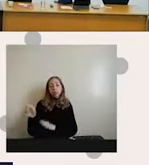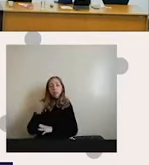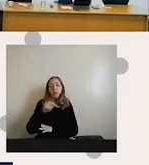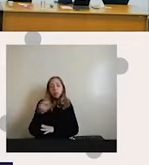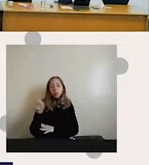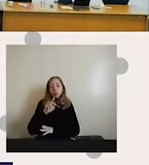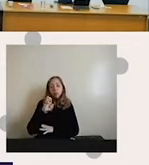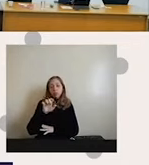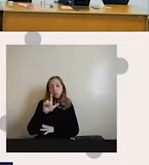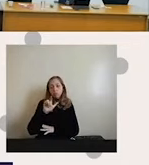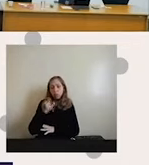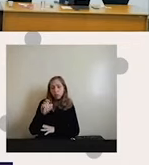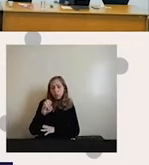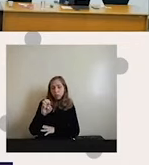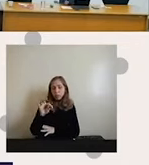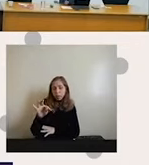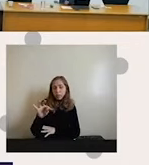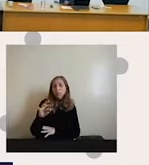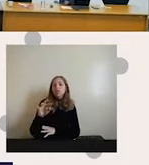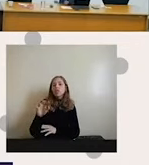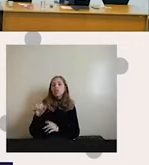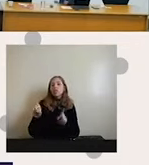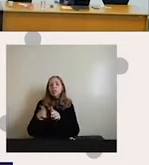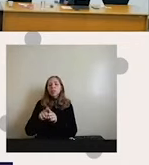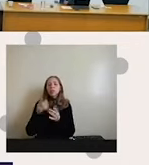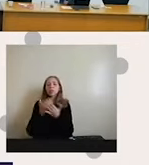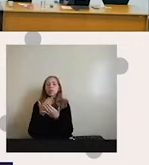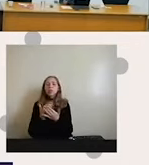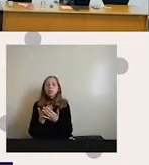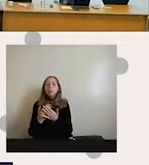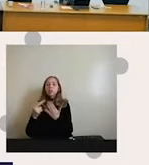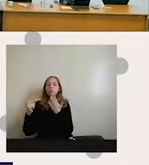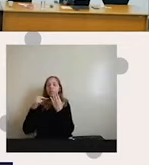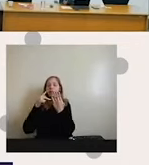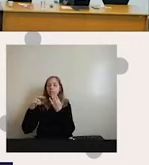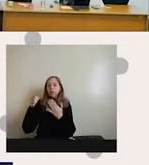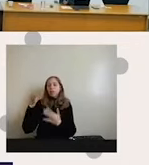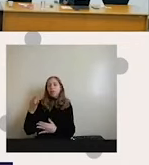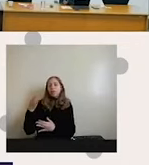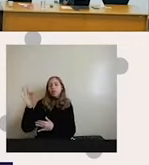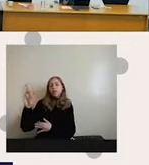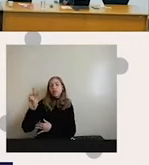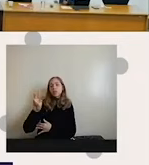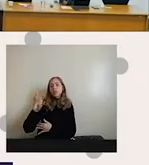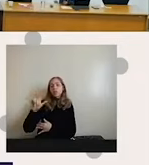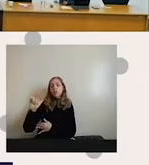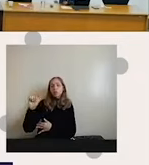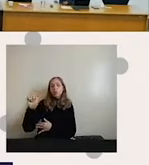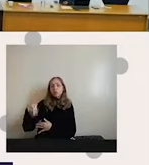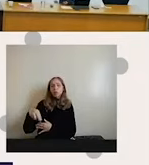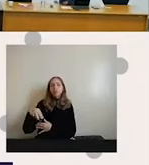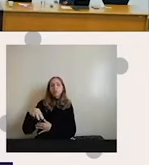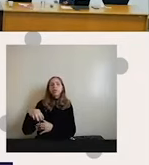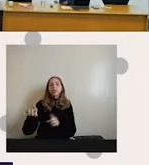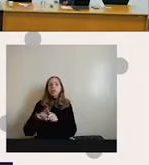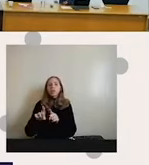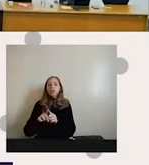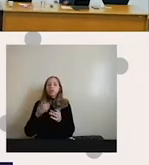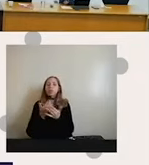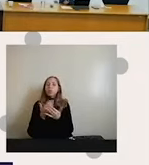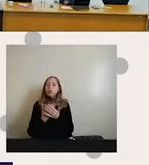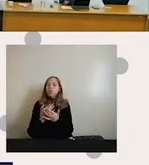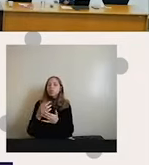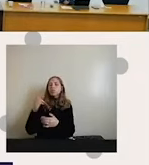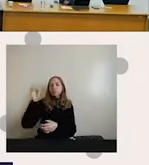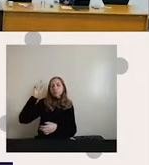do psiquiatra francês Louis Leguilin, né, em que eu faço todo um levantamento de dados da história de vida, da ontogênese, como que a